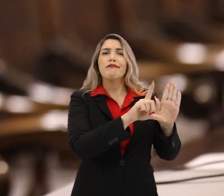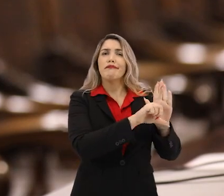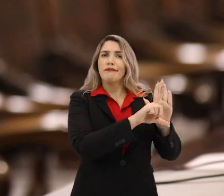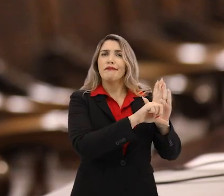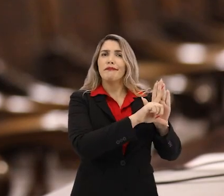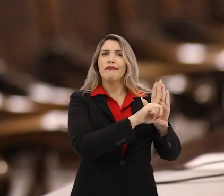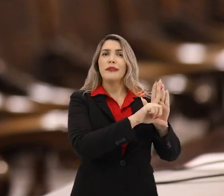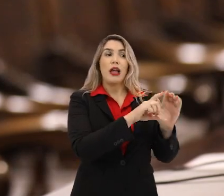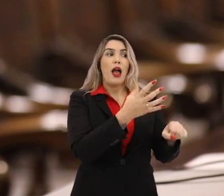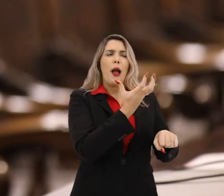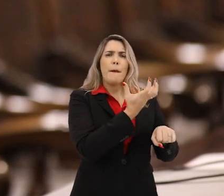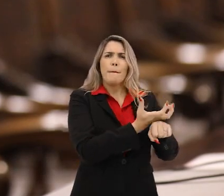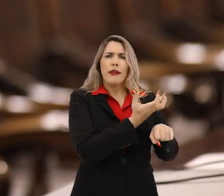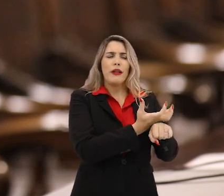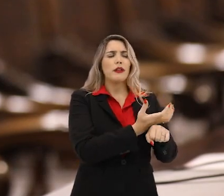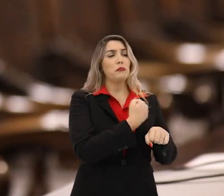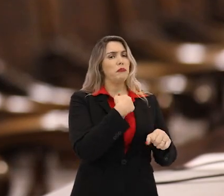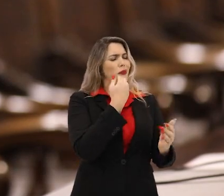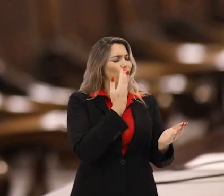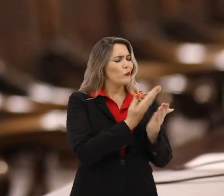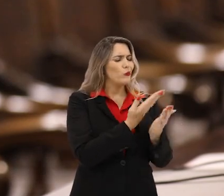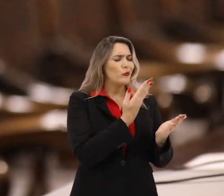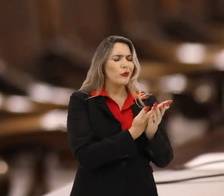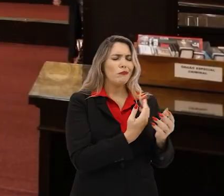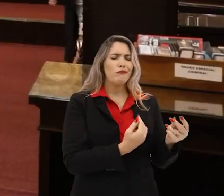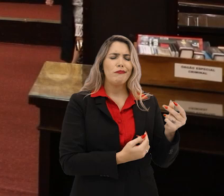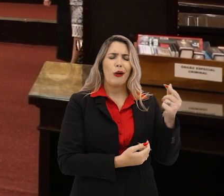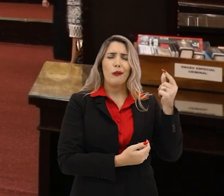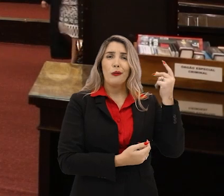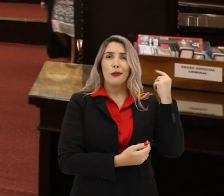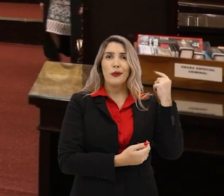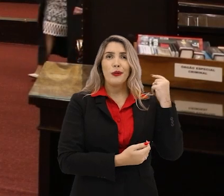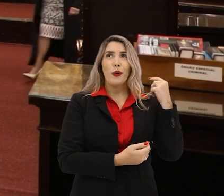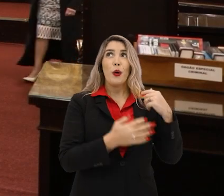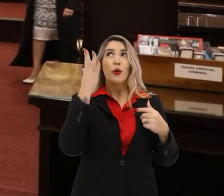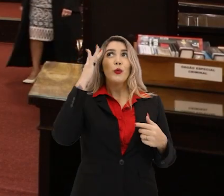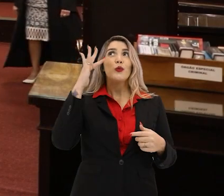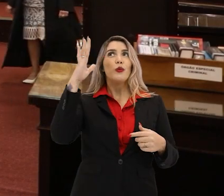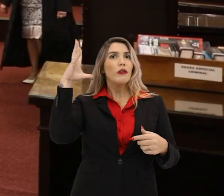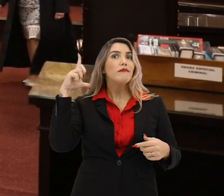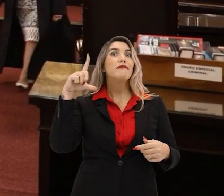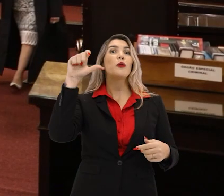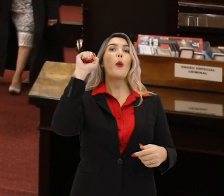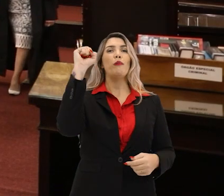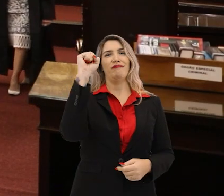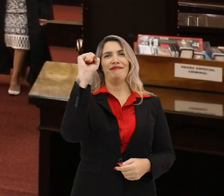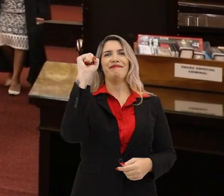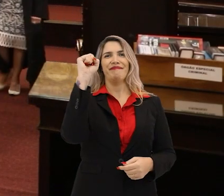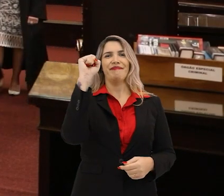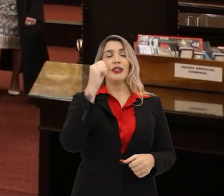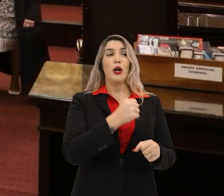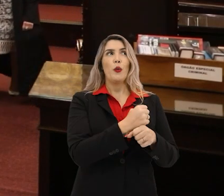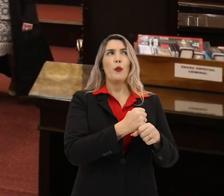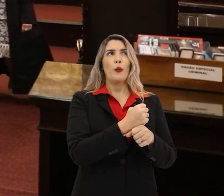constitucionalidade, matéria que eu sempre estudei muito. Esse sonho eu acabei realizando em